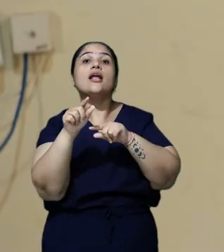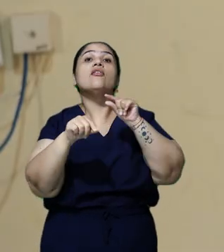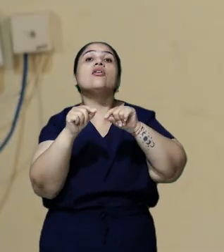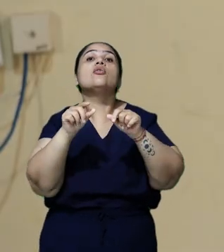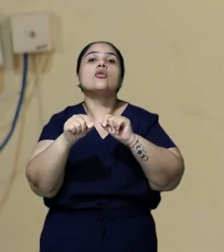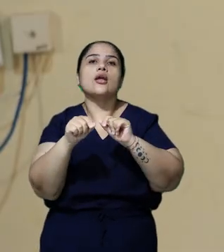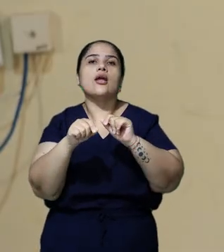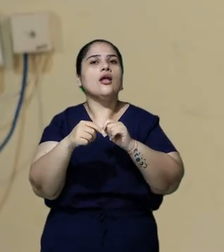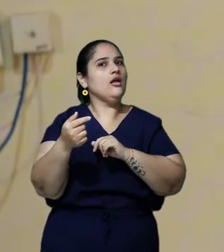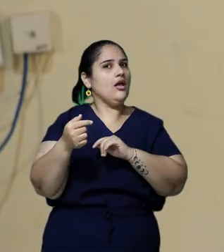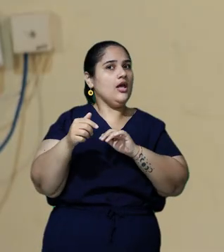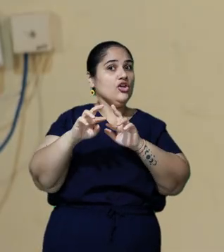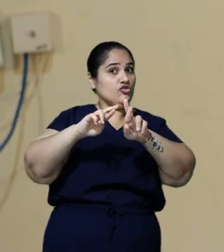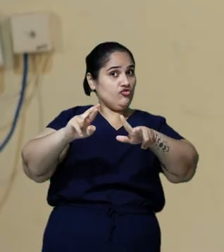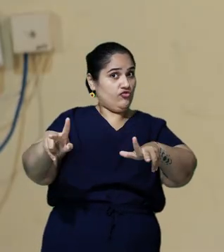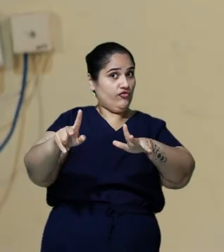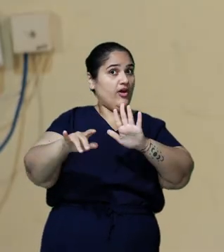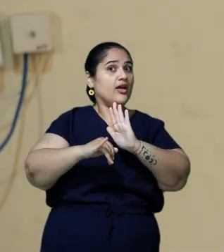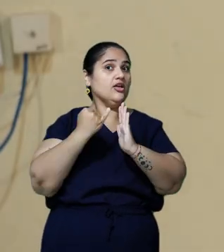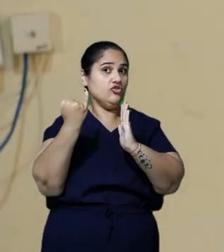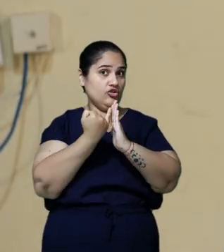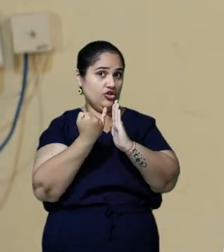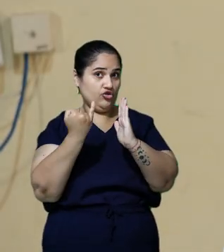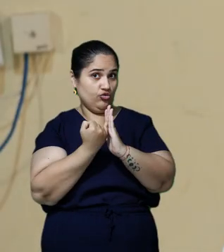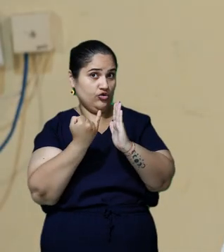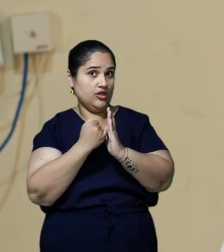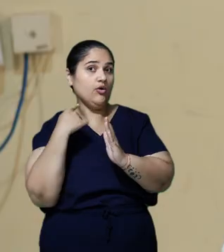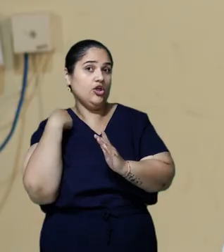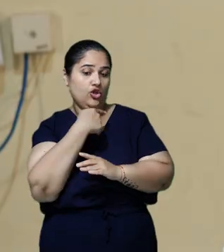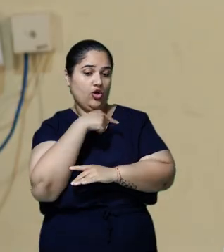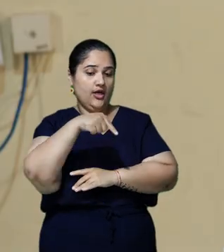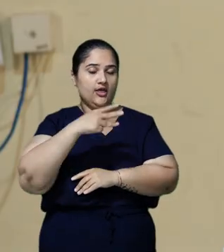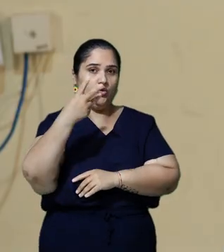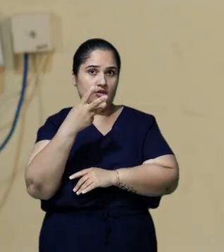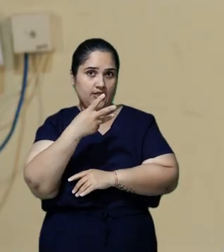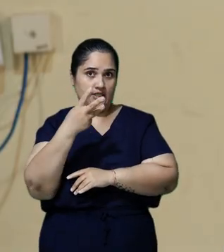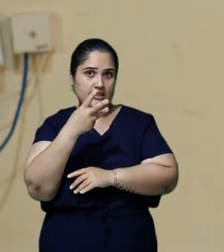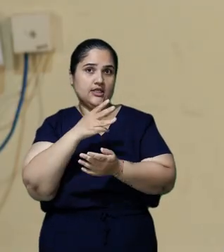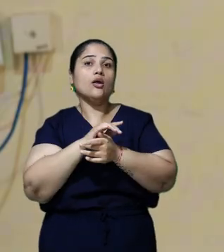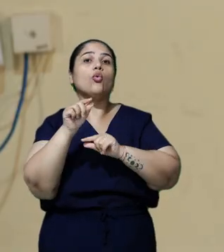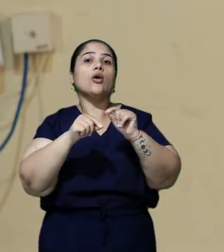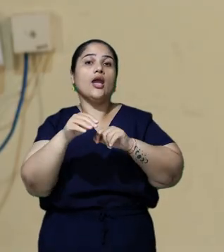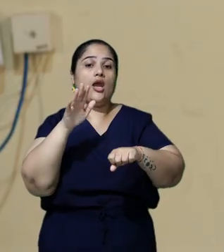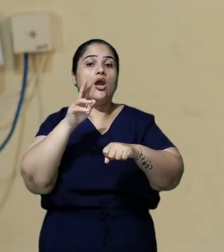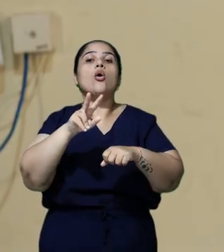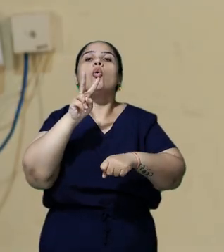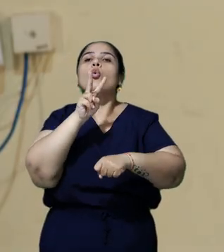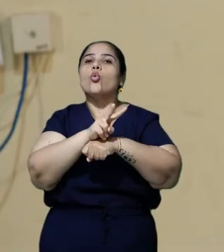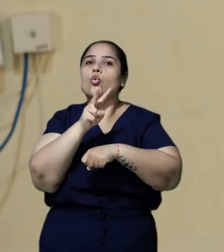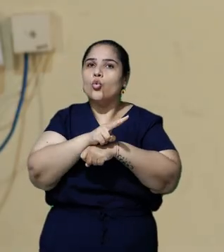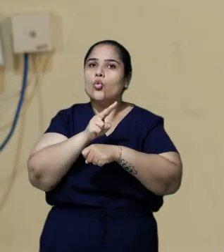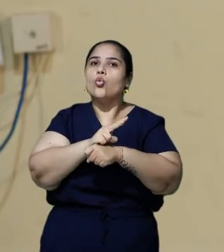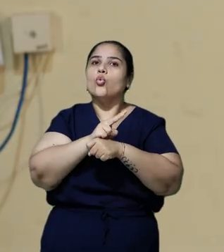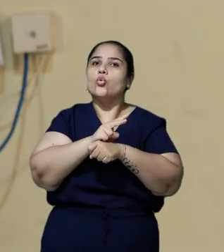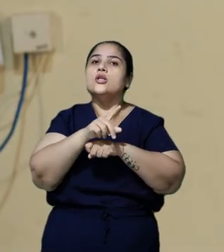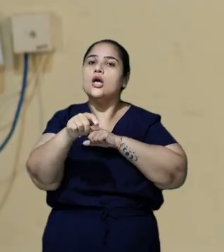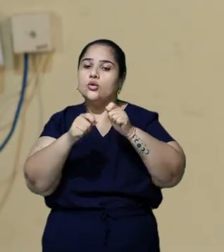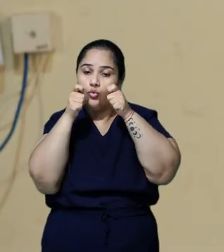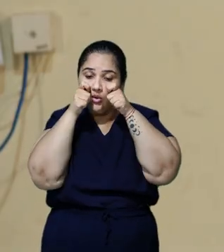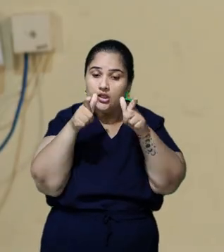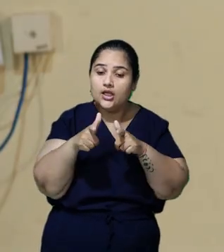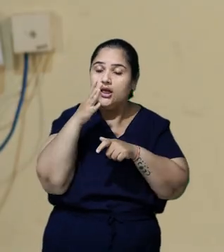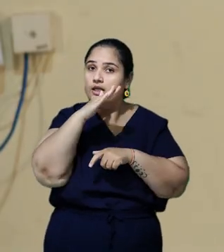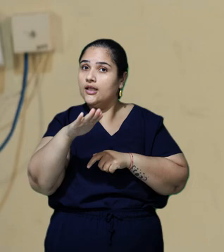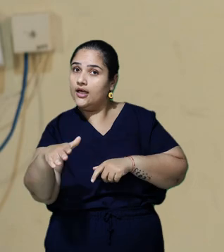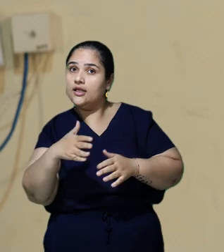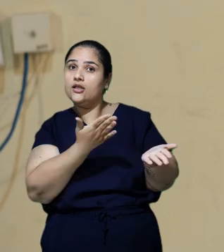adolescente. E nós aqui do Terceiro Conselho, nós levamos muito sobre esse assunto às escolas. Há uma troca